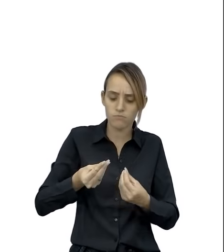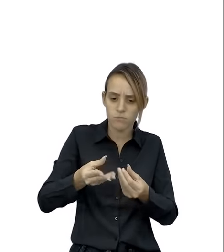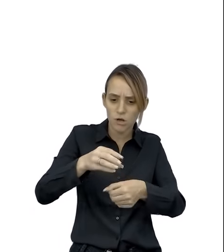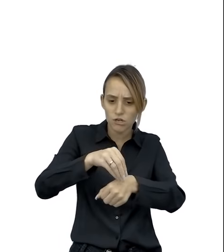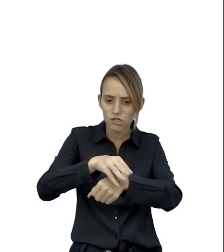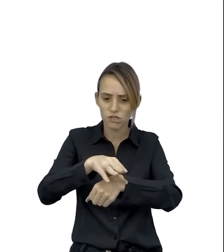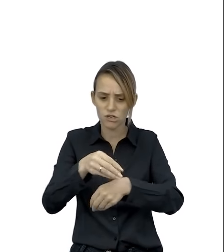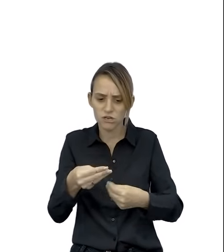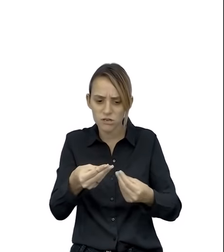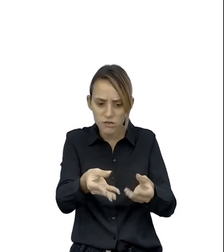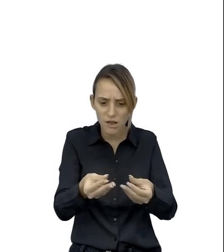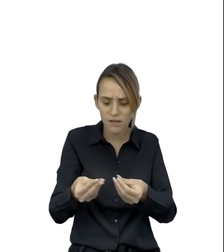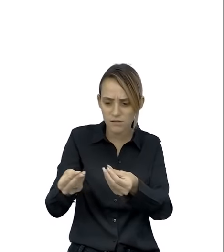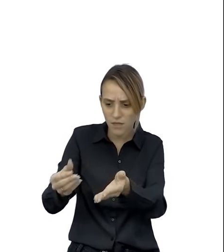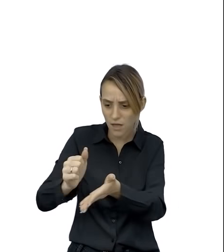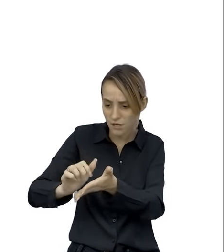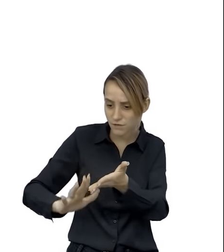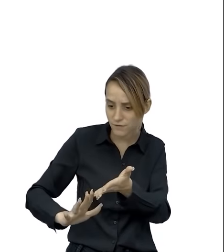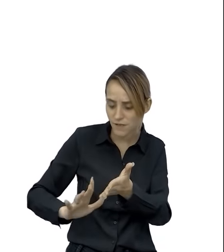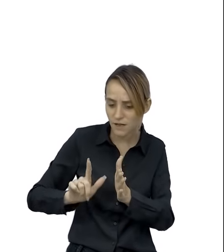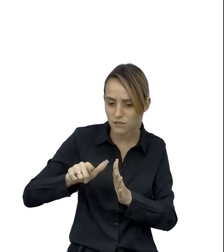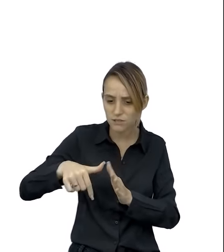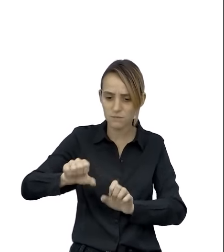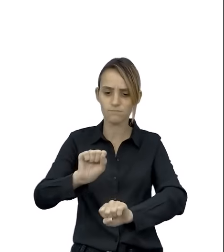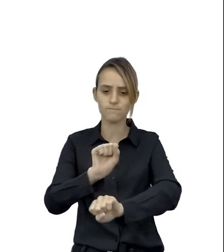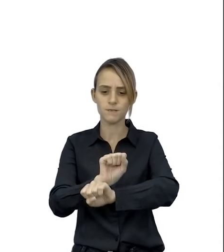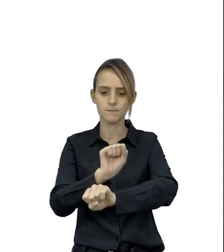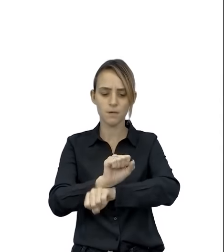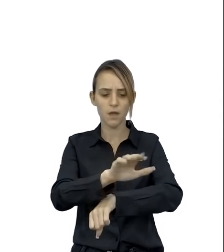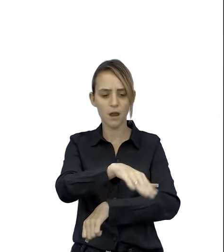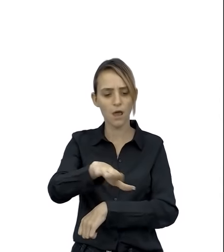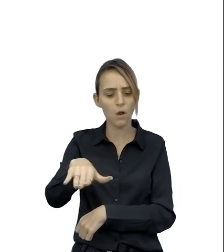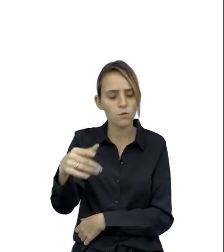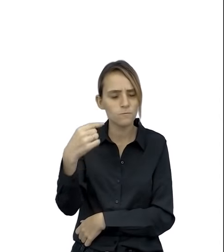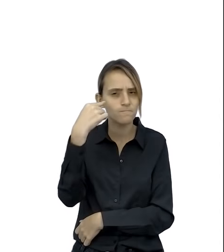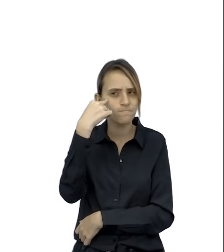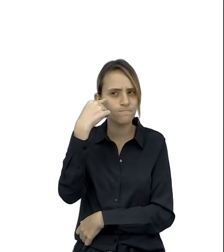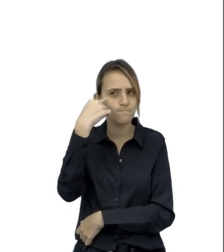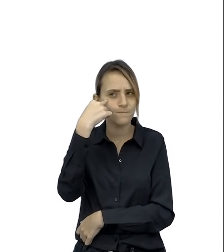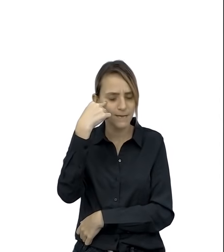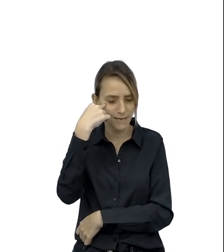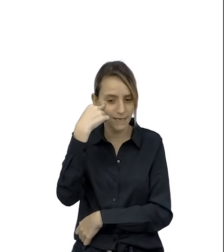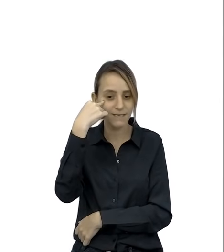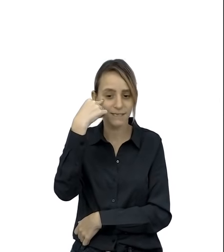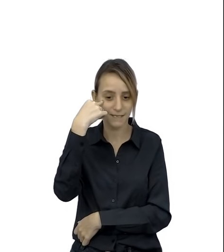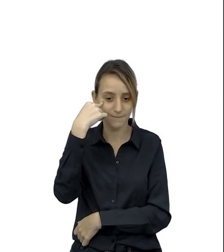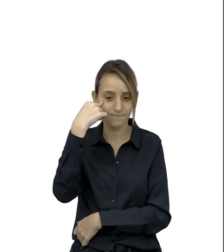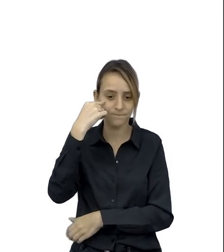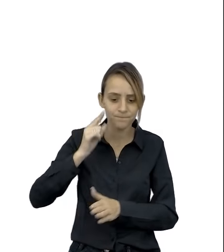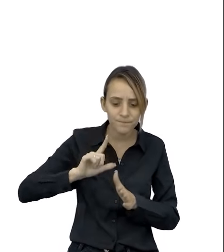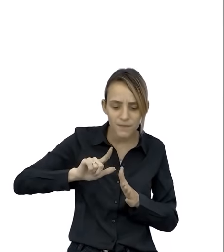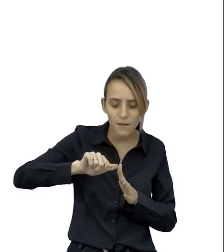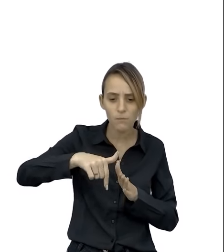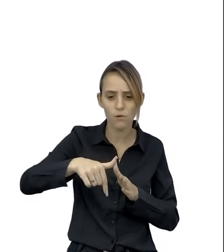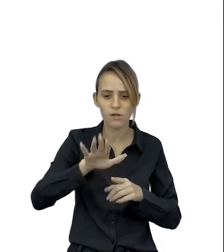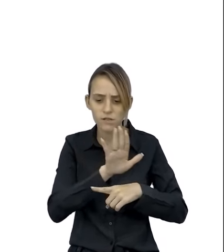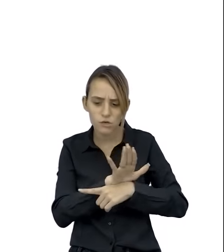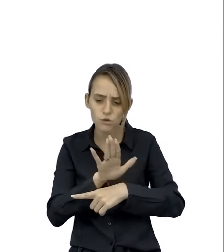um tempo para que os estudantes pensassem sobre, retomei esse comando, vi se todo